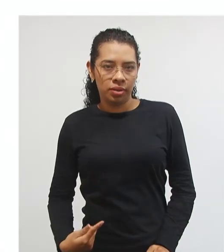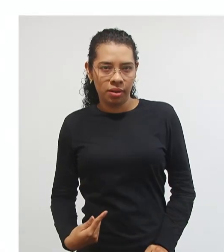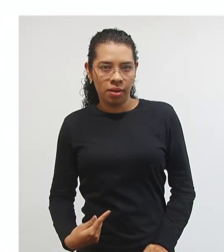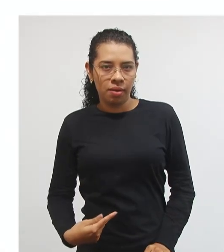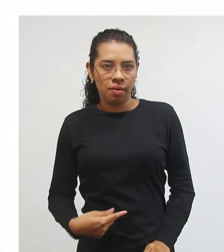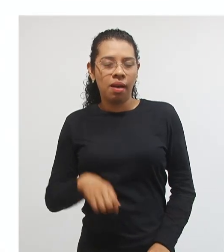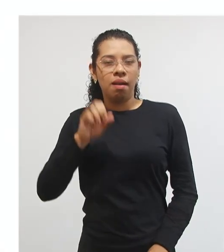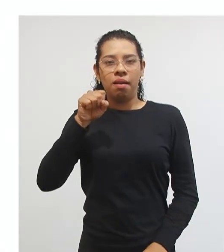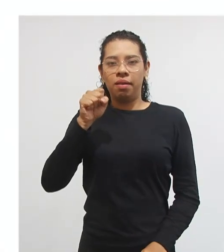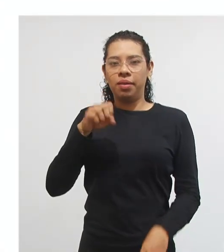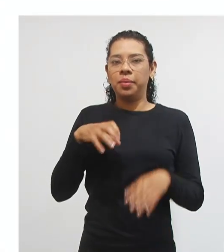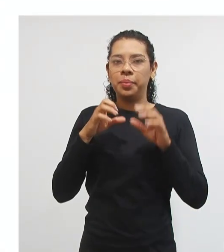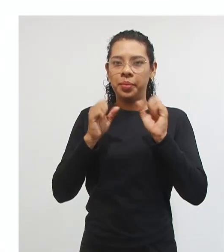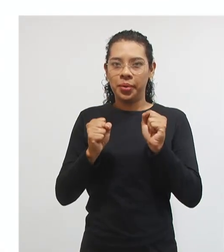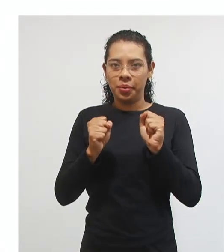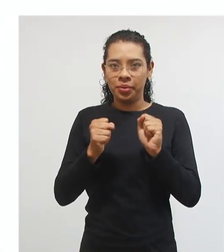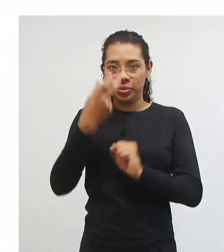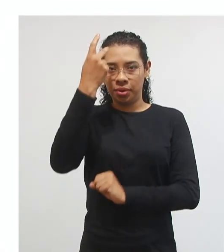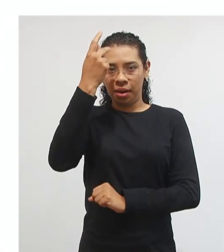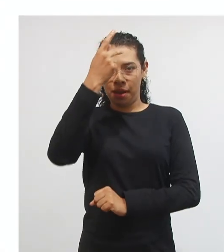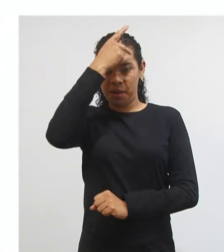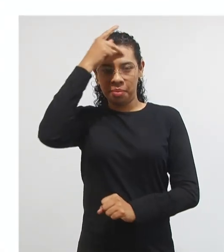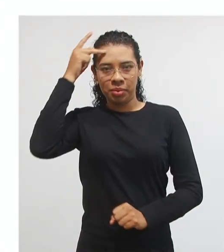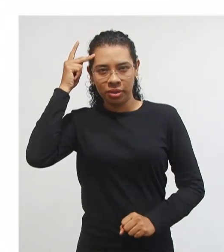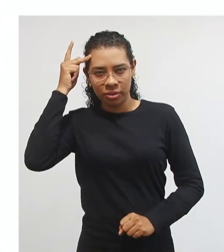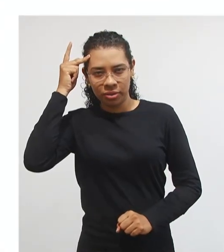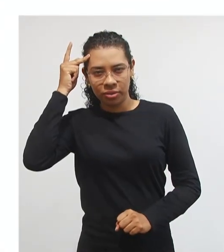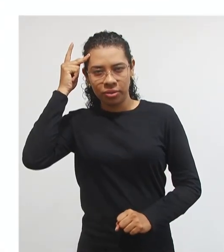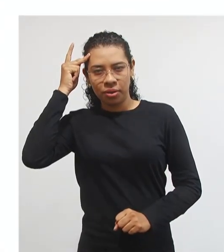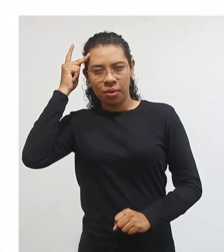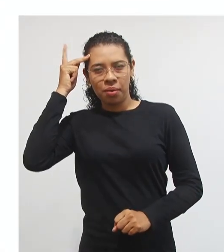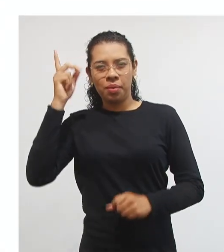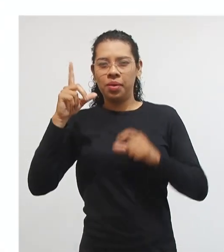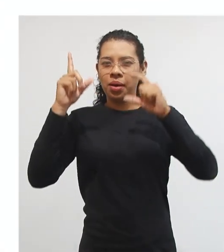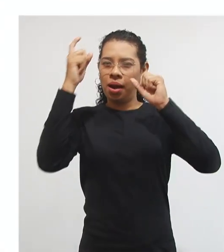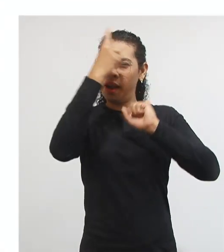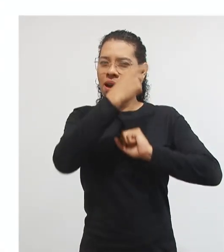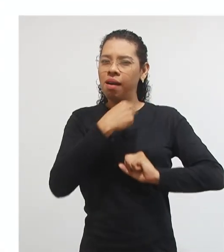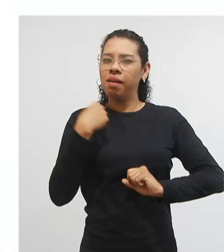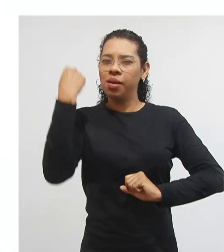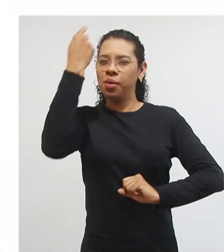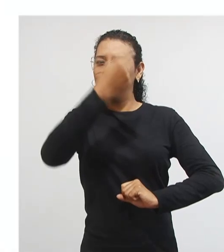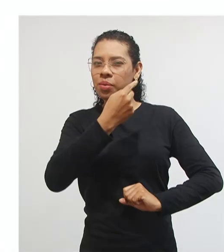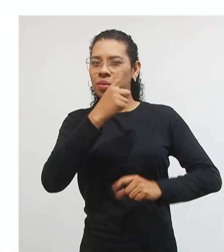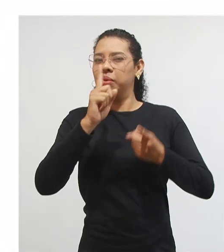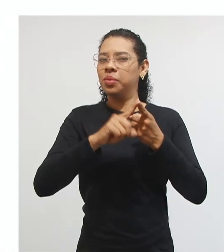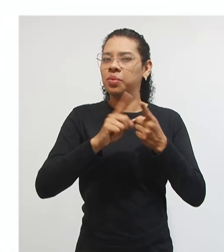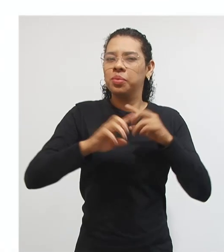lá, em tudo que é adesivo, em tudo que é placa, né?